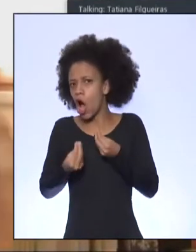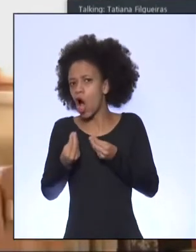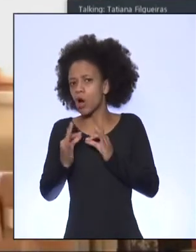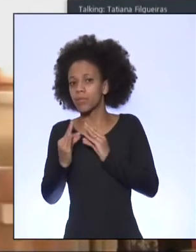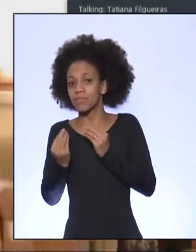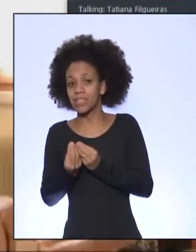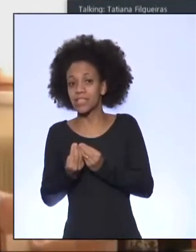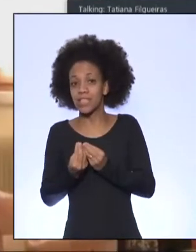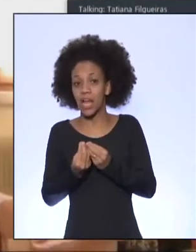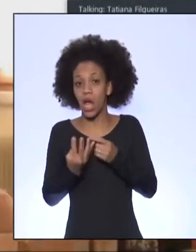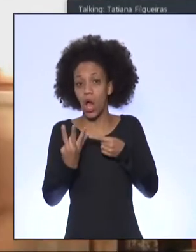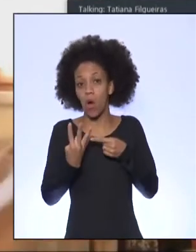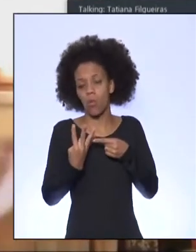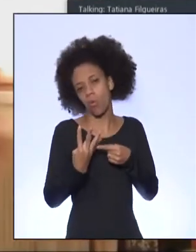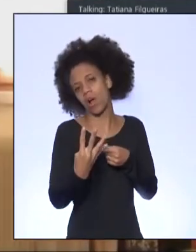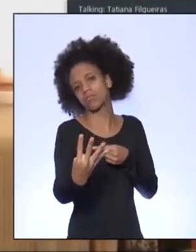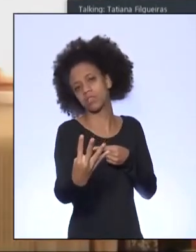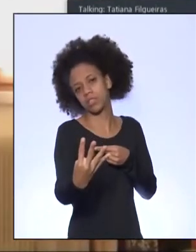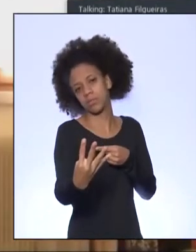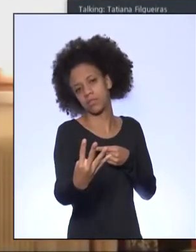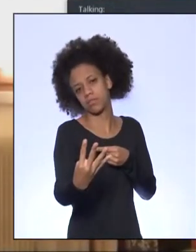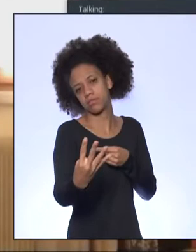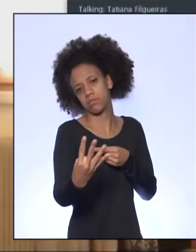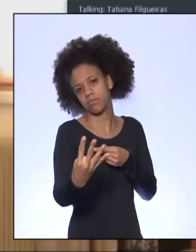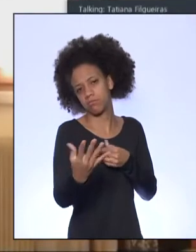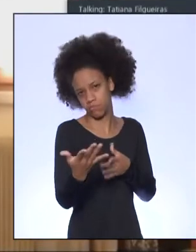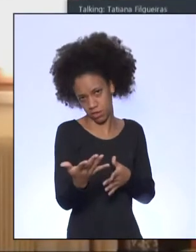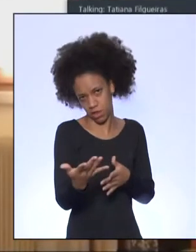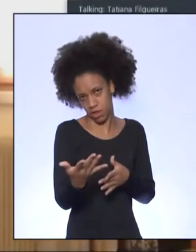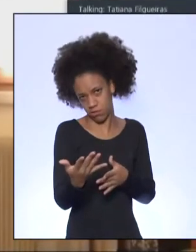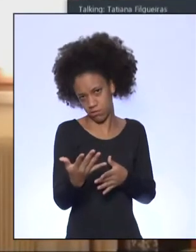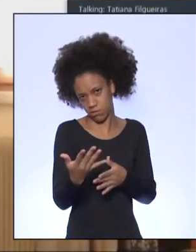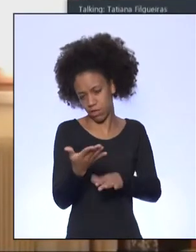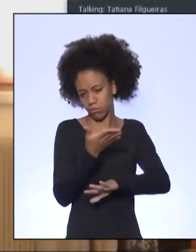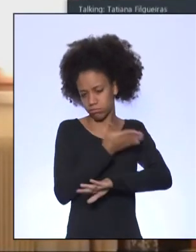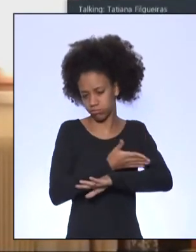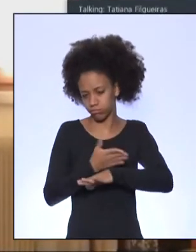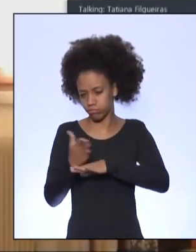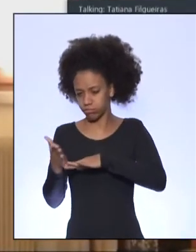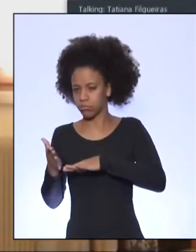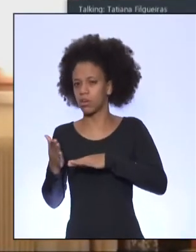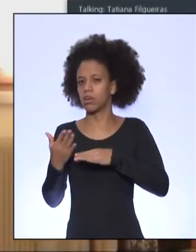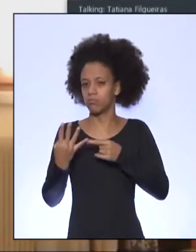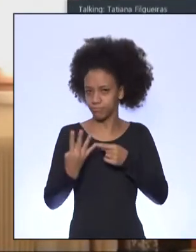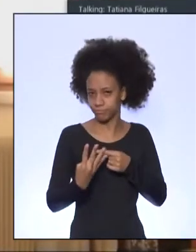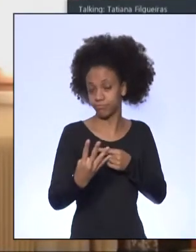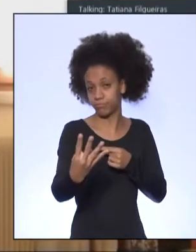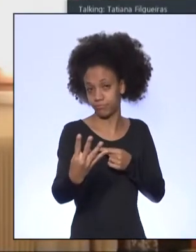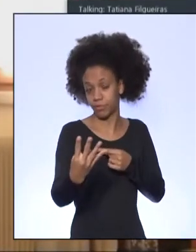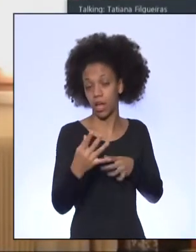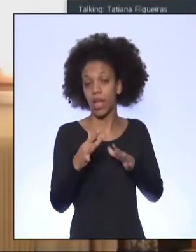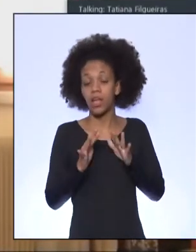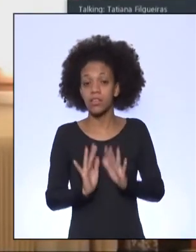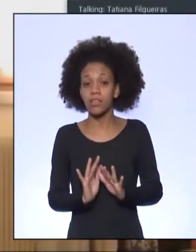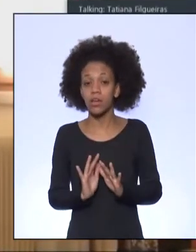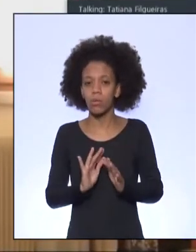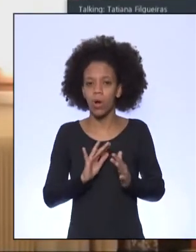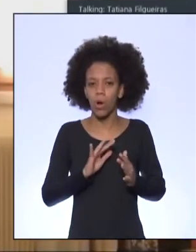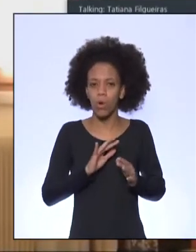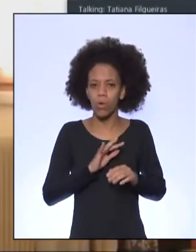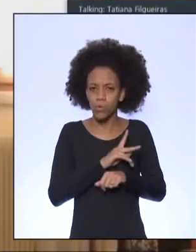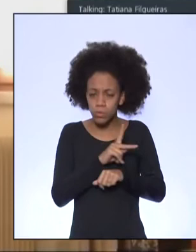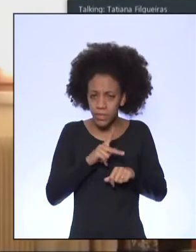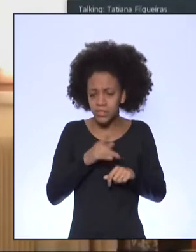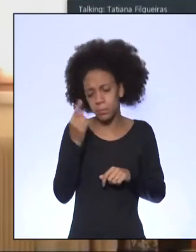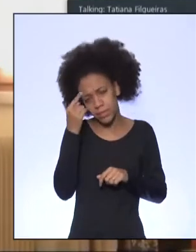4 semanas à frente do Brasil, né? A Itália está na cronologia e a gente está na frente. Então, os países todos que estão pensando em reabrir,